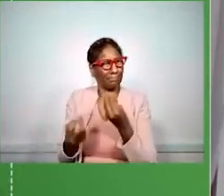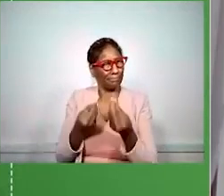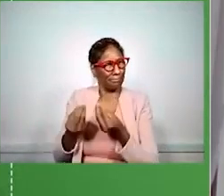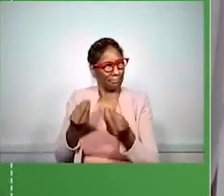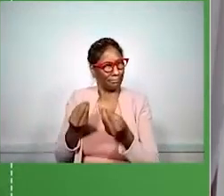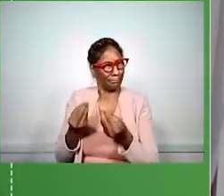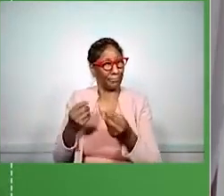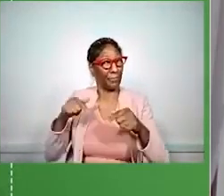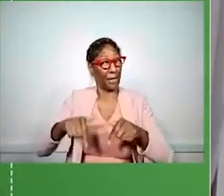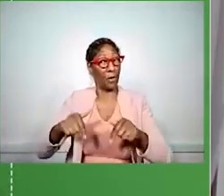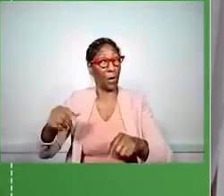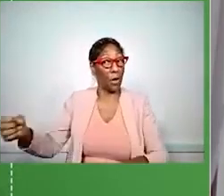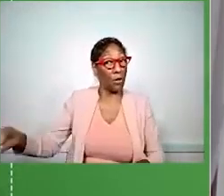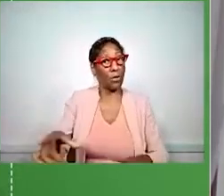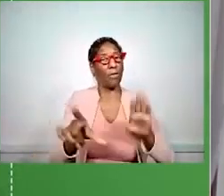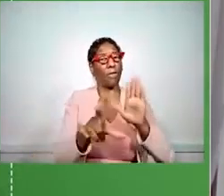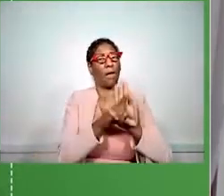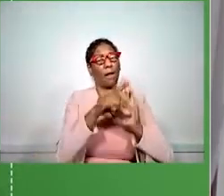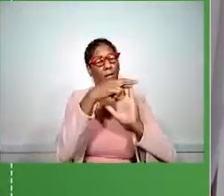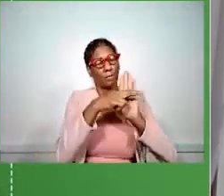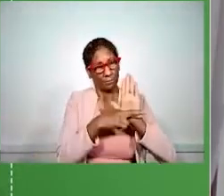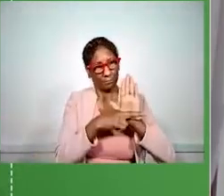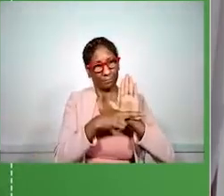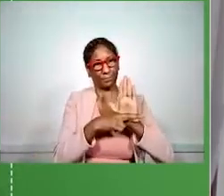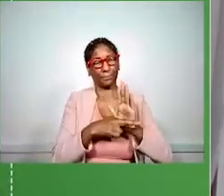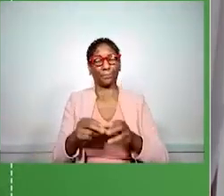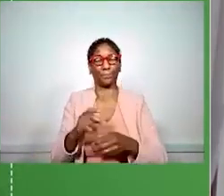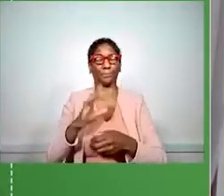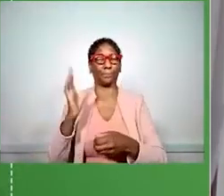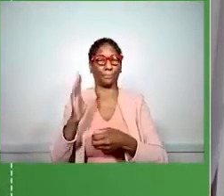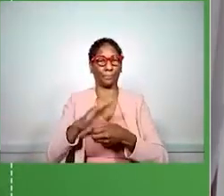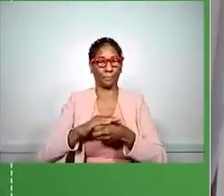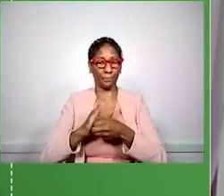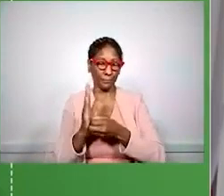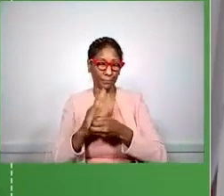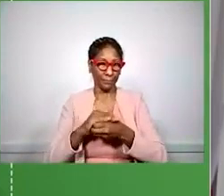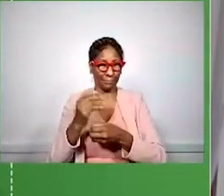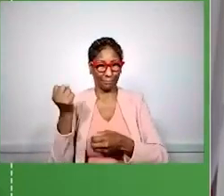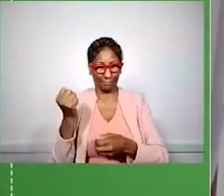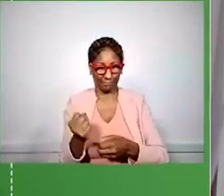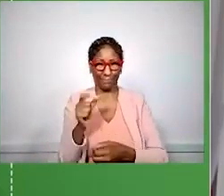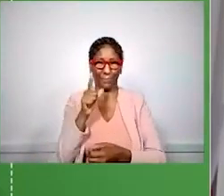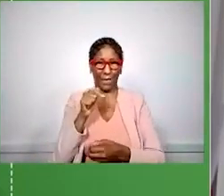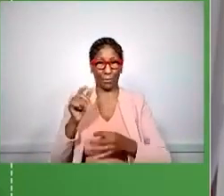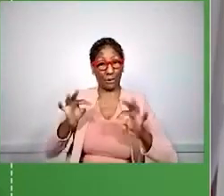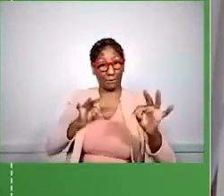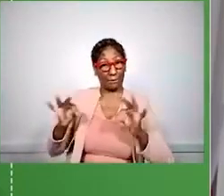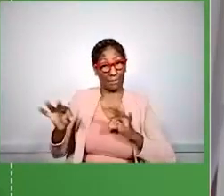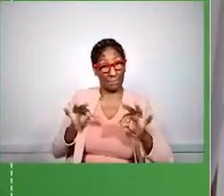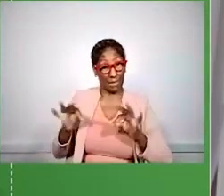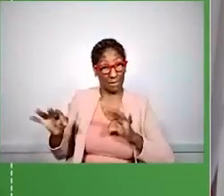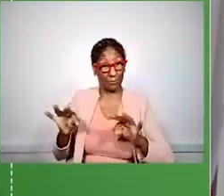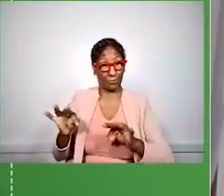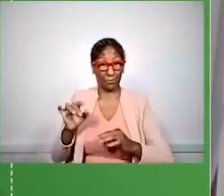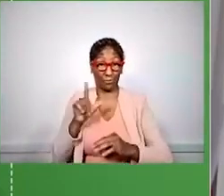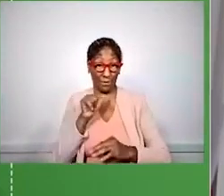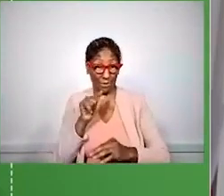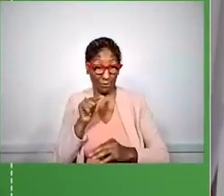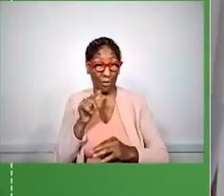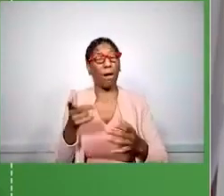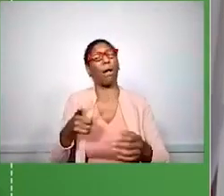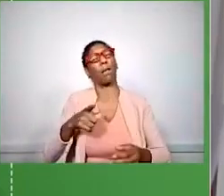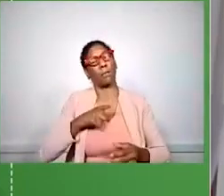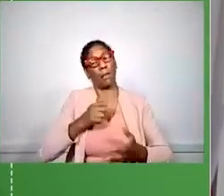né só que ele nos em Petra uma rapidez que nunca se viu o Demar vamos pegar o nosso